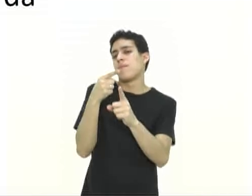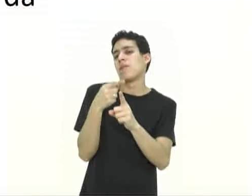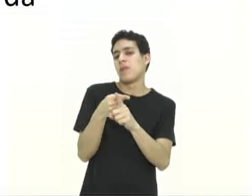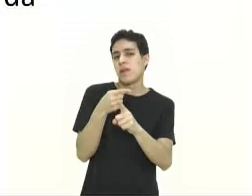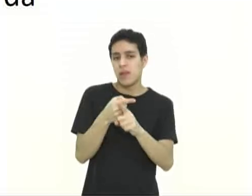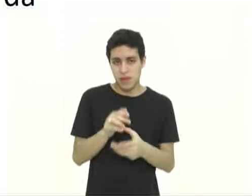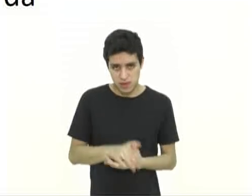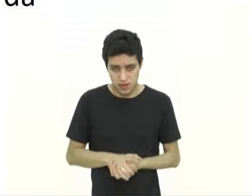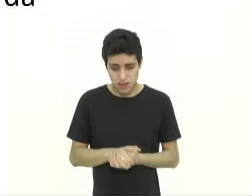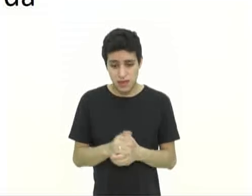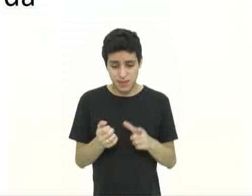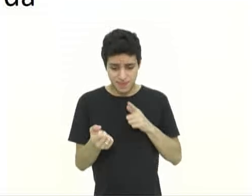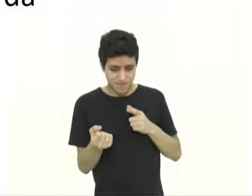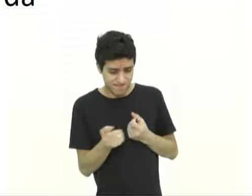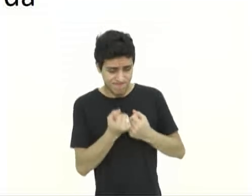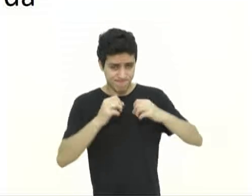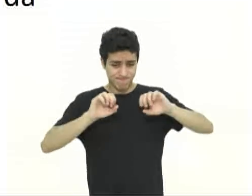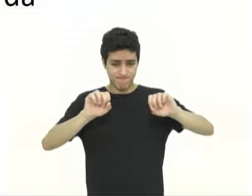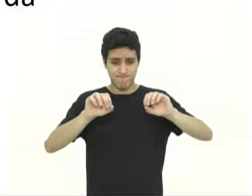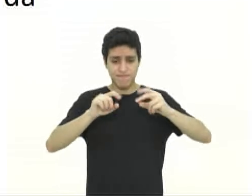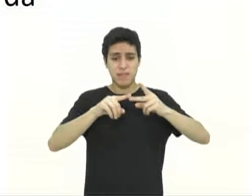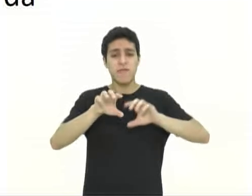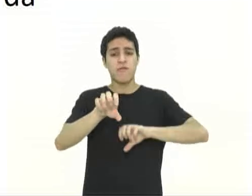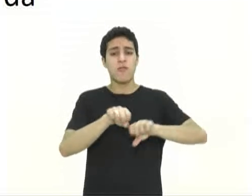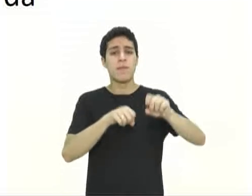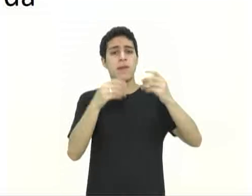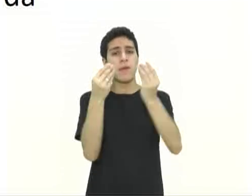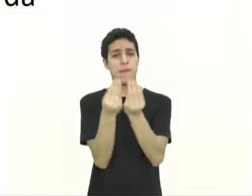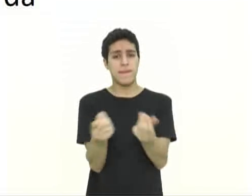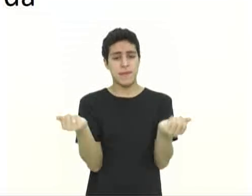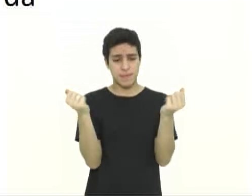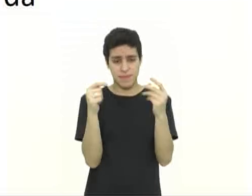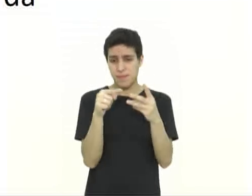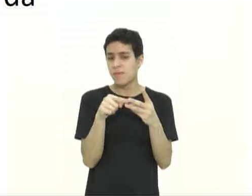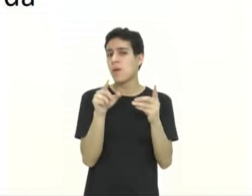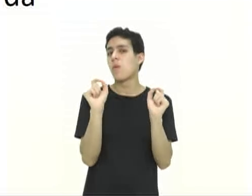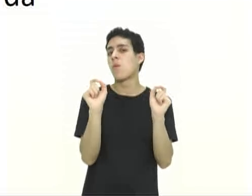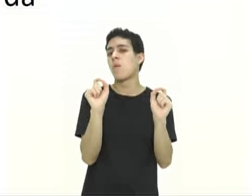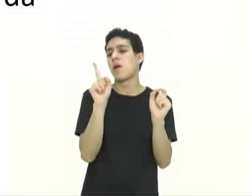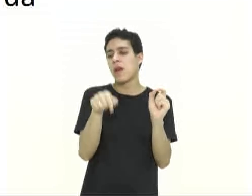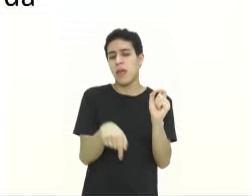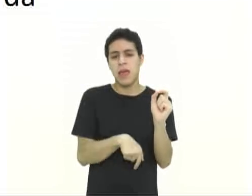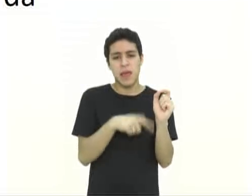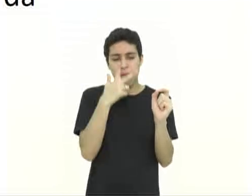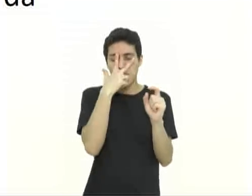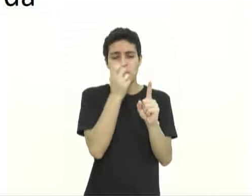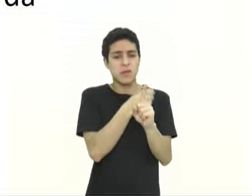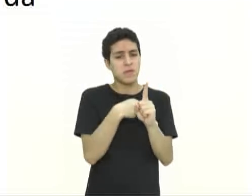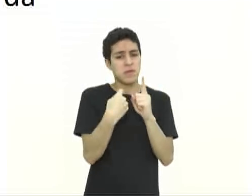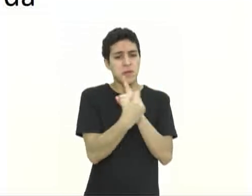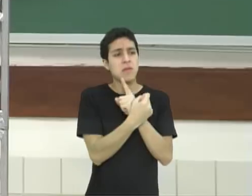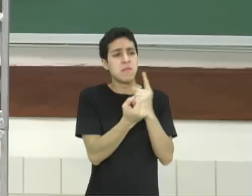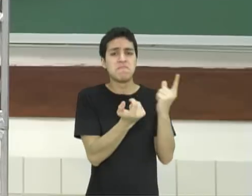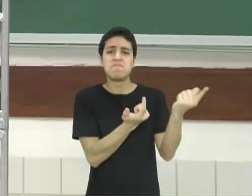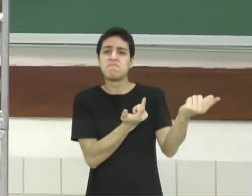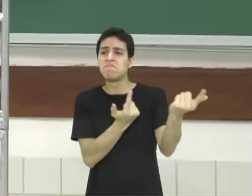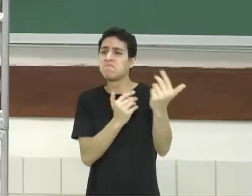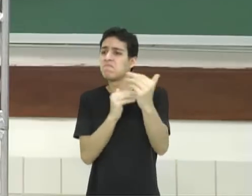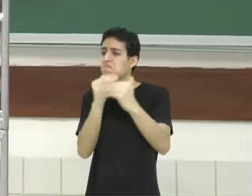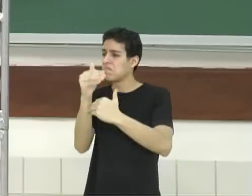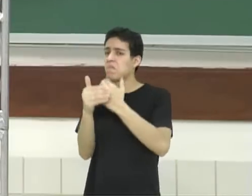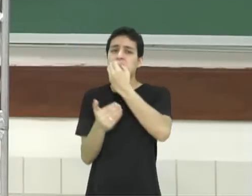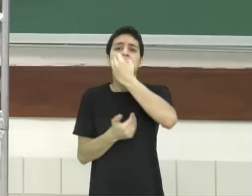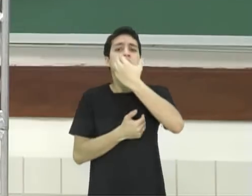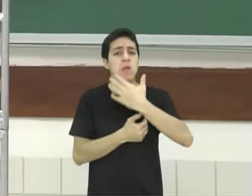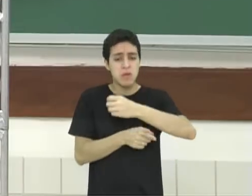questões. Apoio à educação e uma formação de qualidade, bem como a coesão social. O que é coesão social?